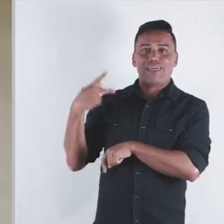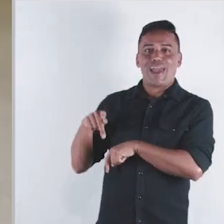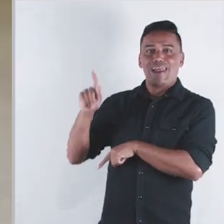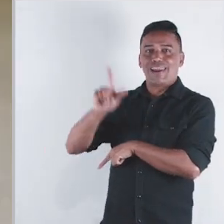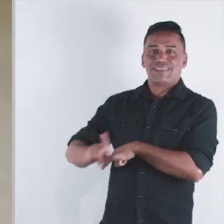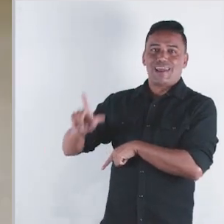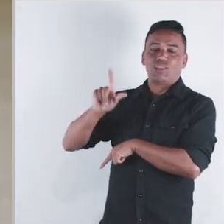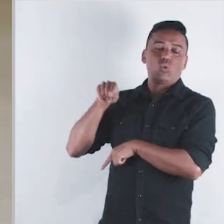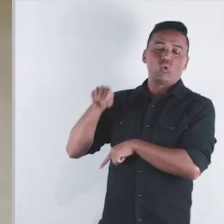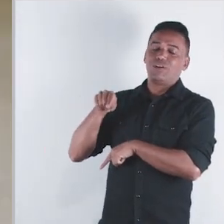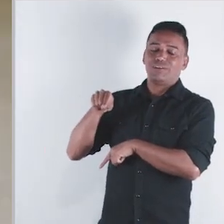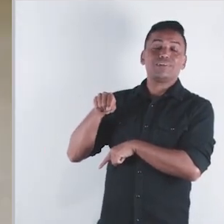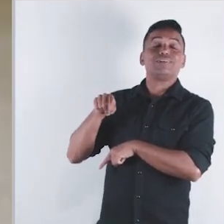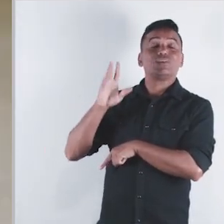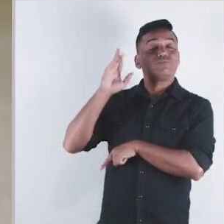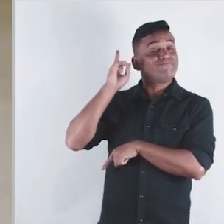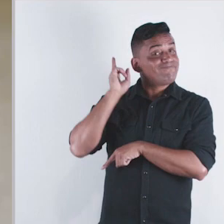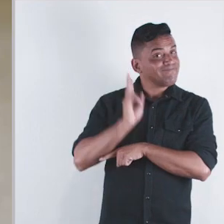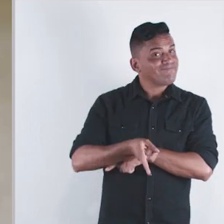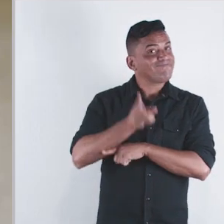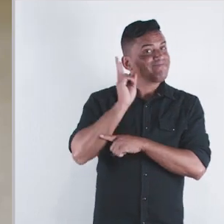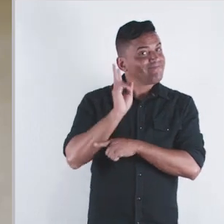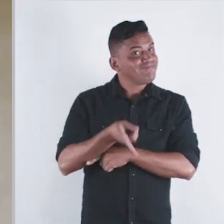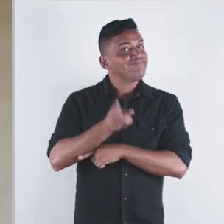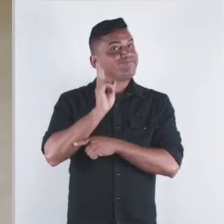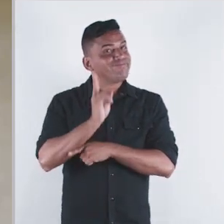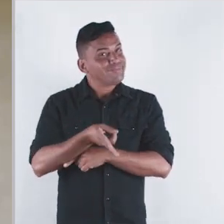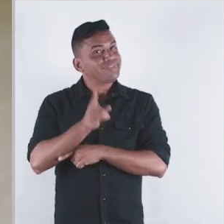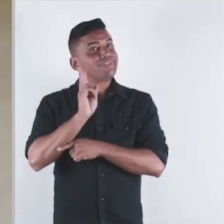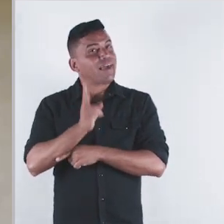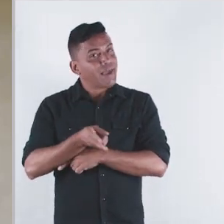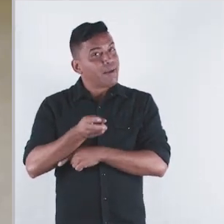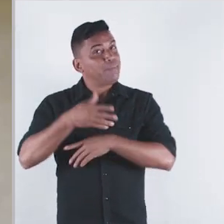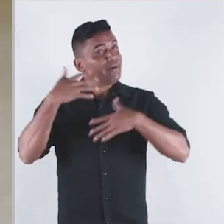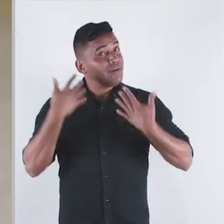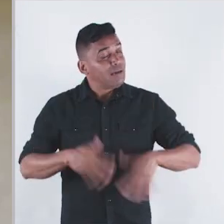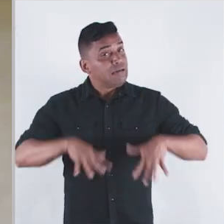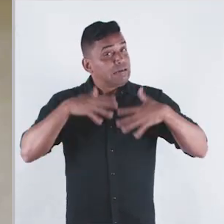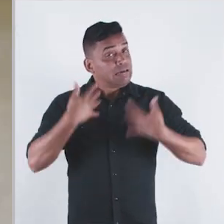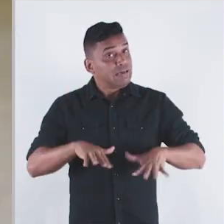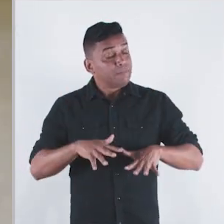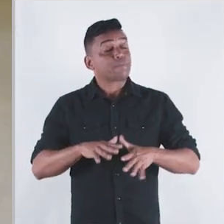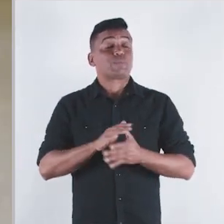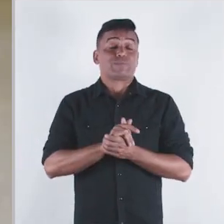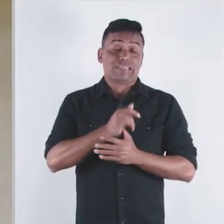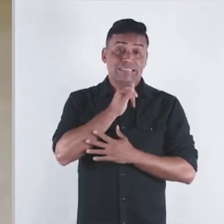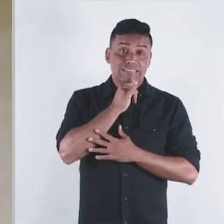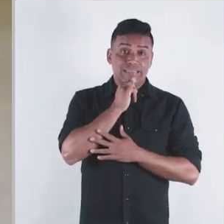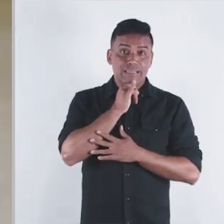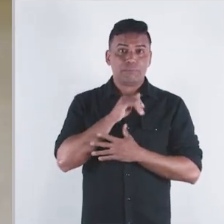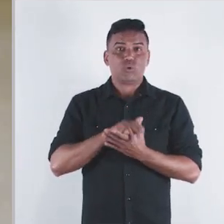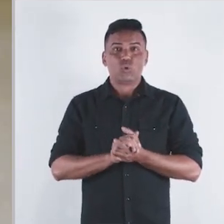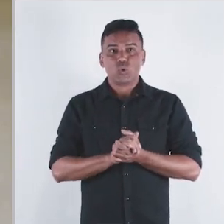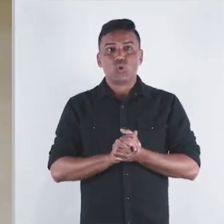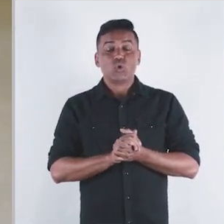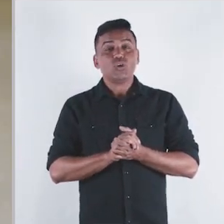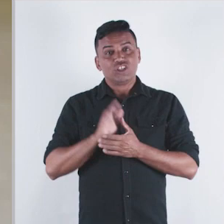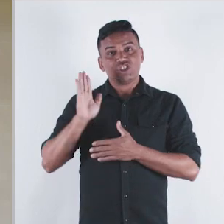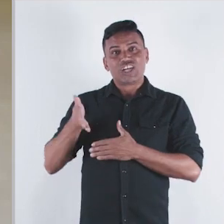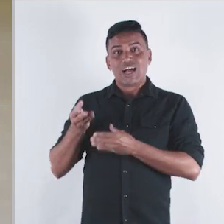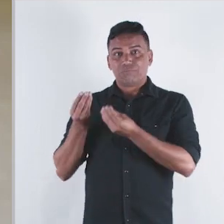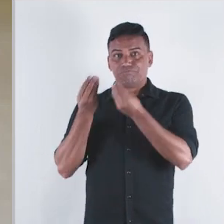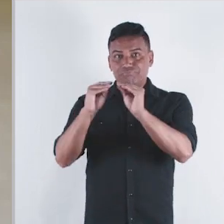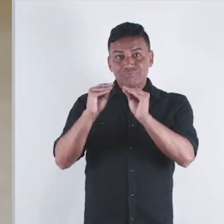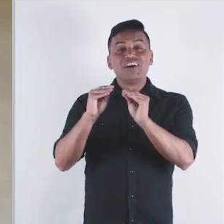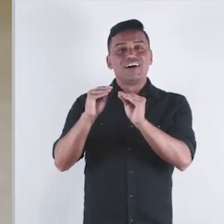estar sempre assim no fio da navalha entre a obra estar disponível e a obra